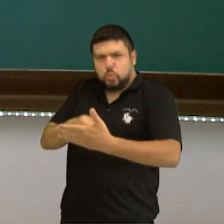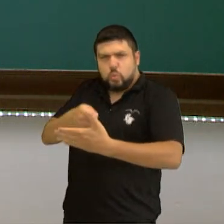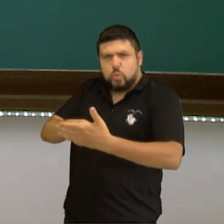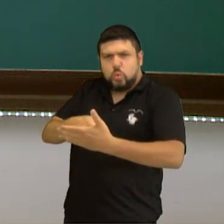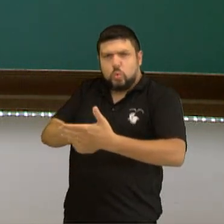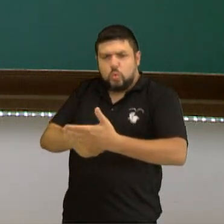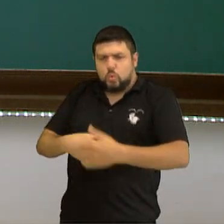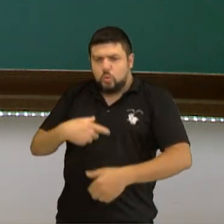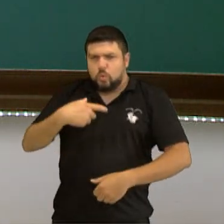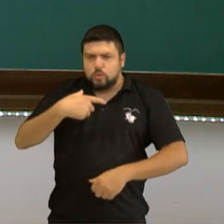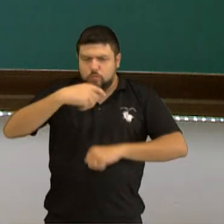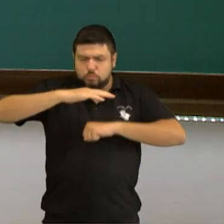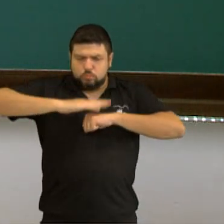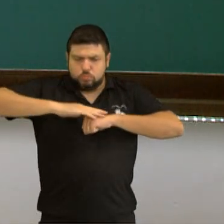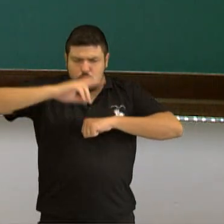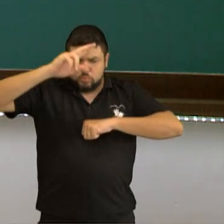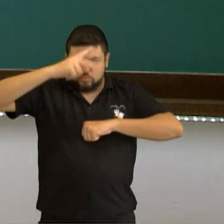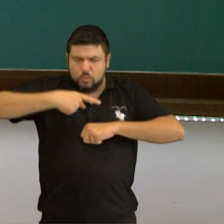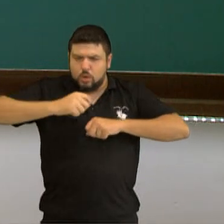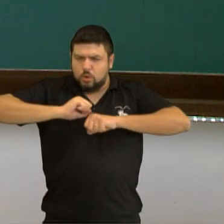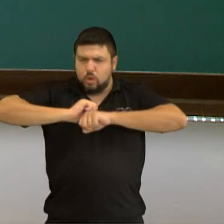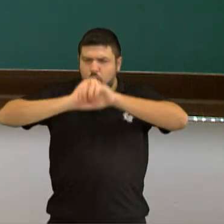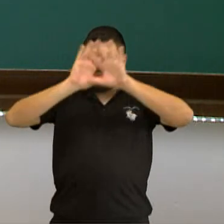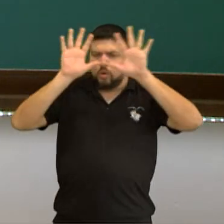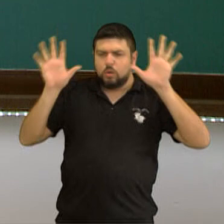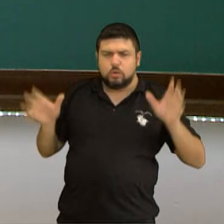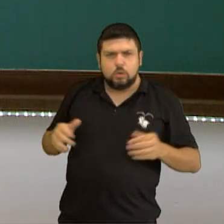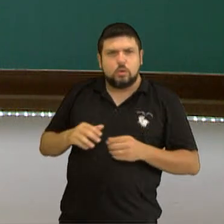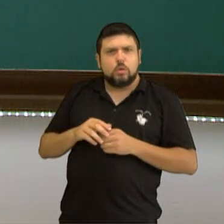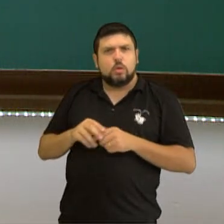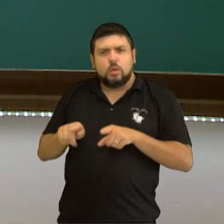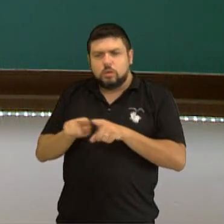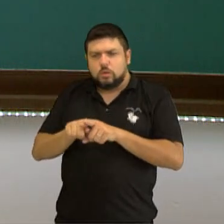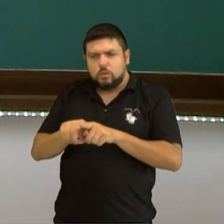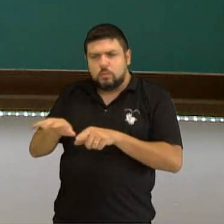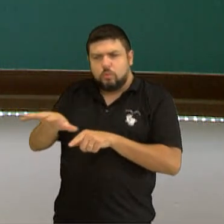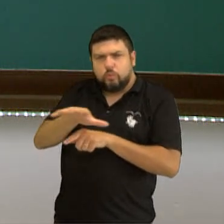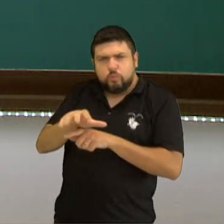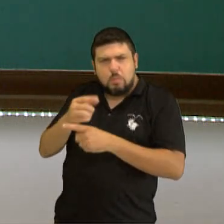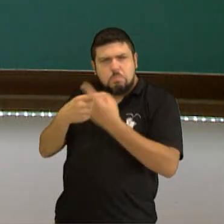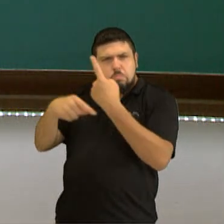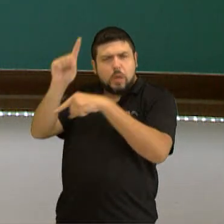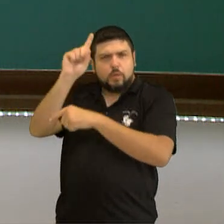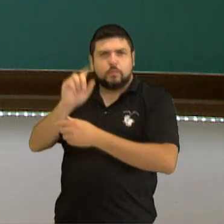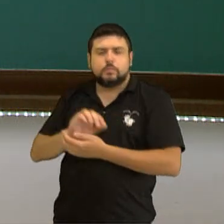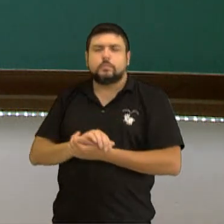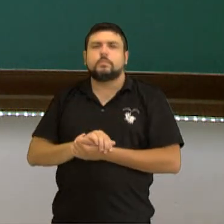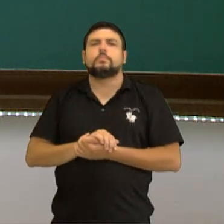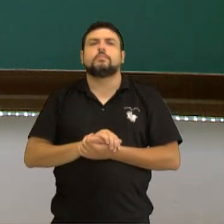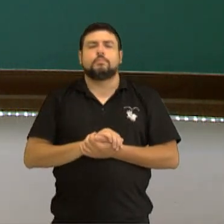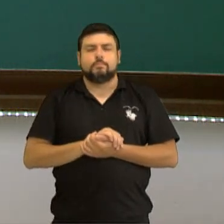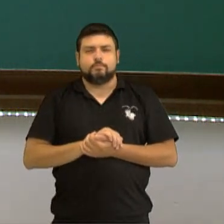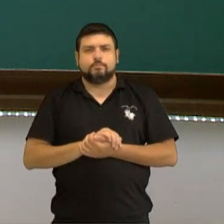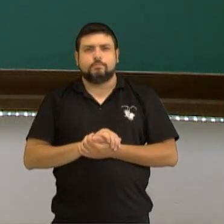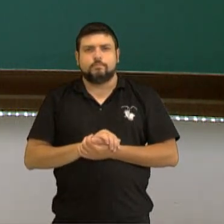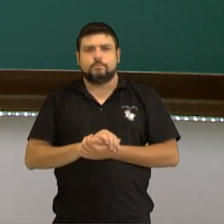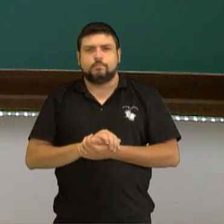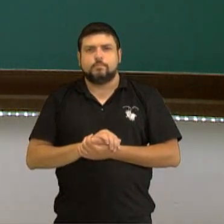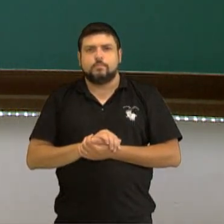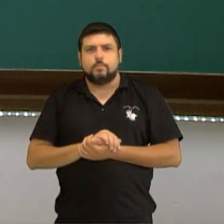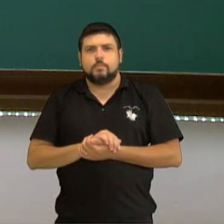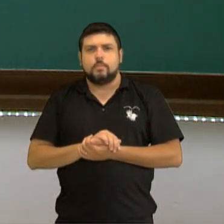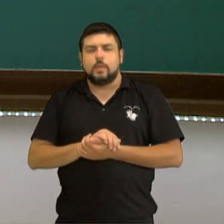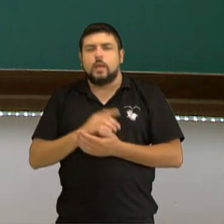que interessante isso, pessoal, porque Maquiavel instruía, né, dentro de suas obras, em especial O